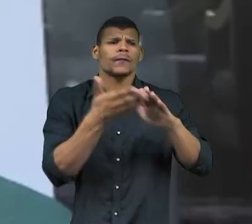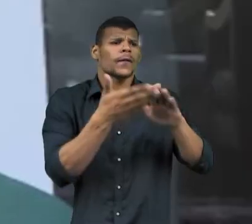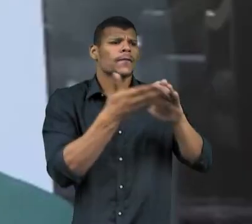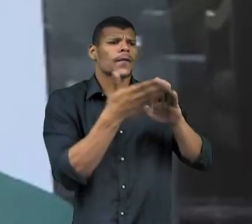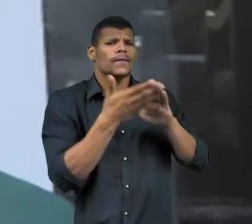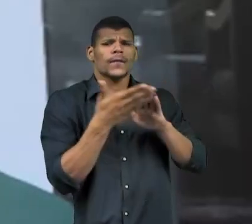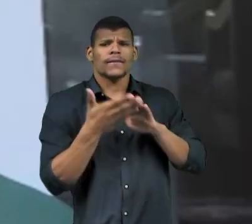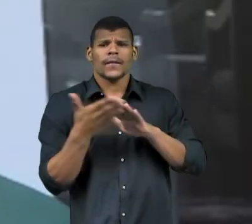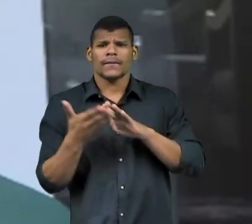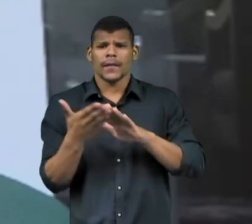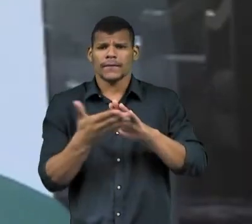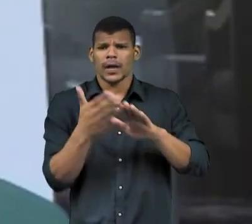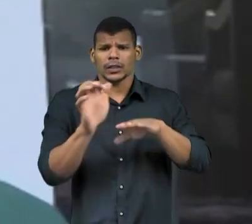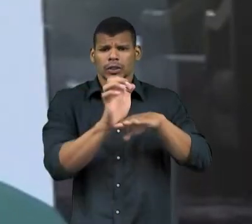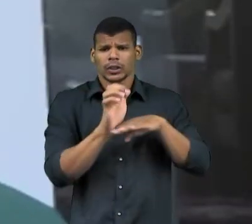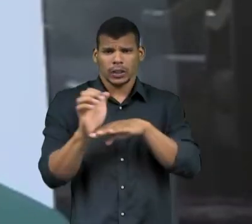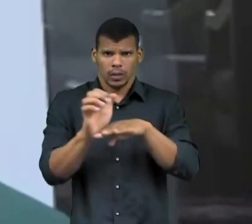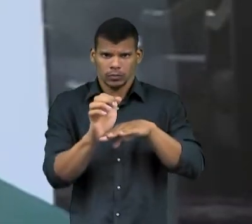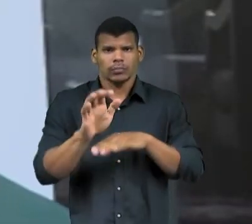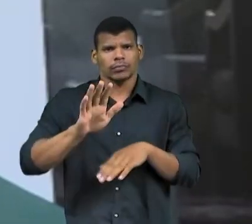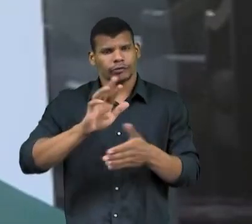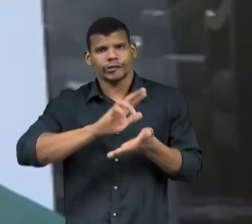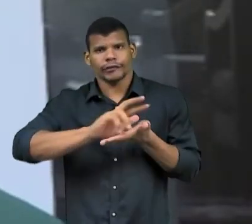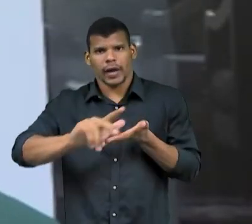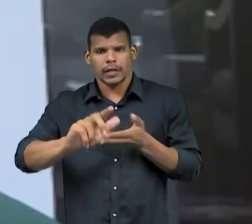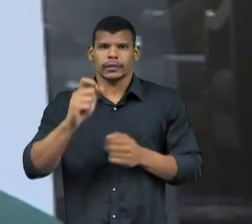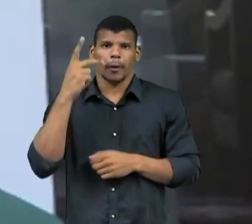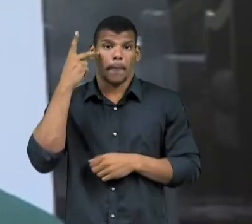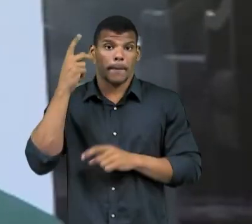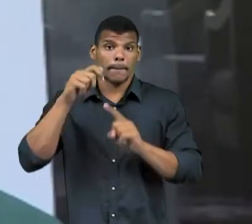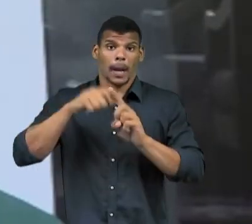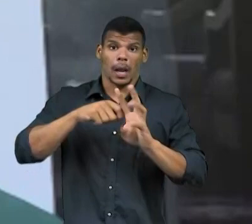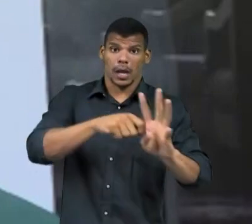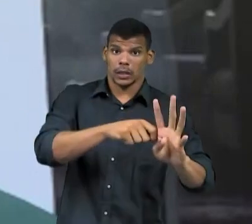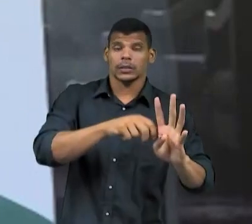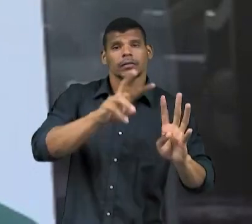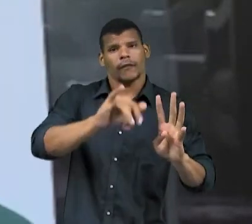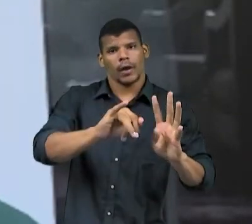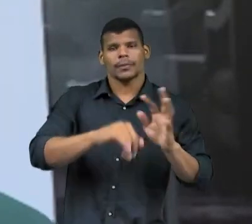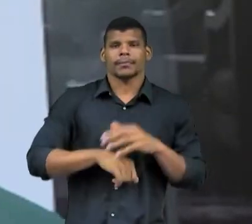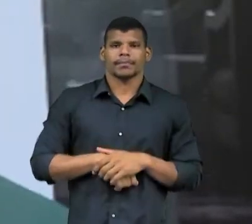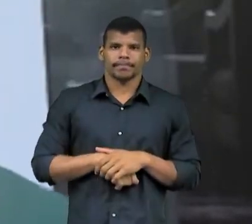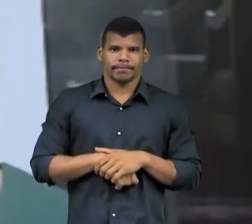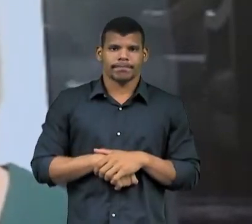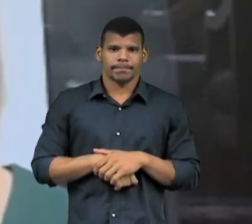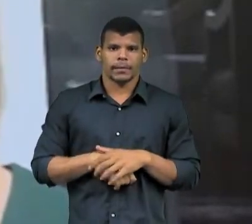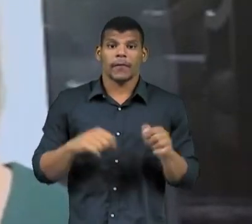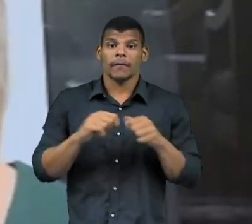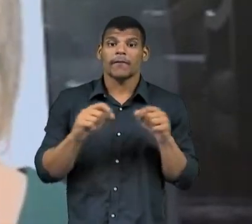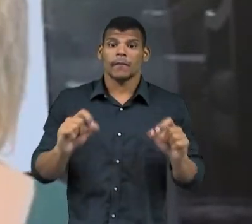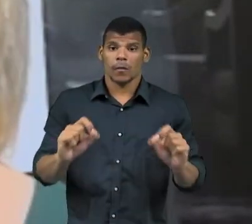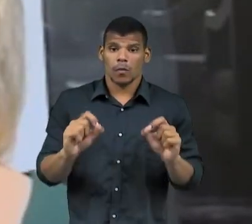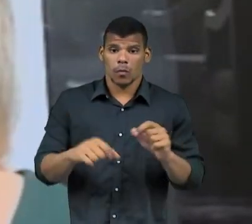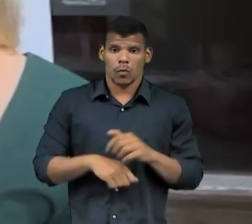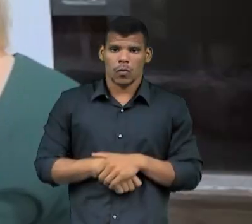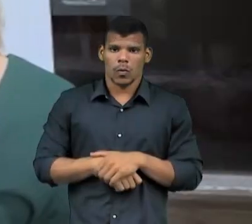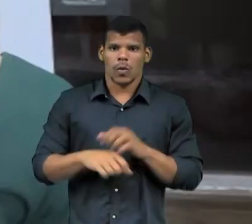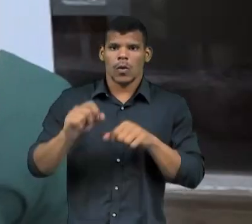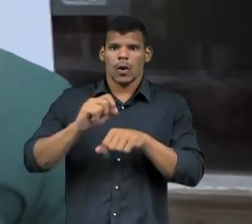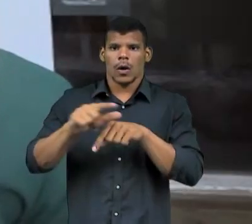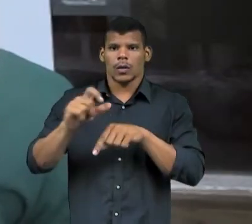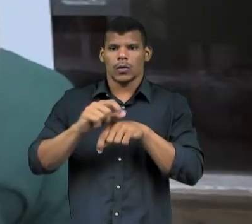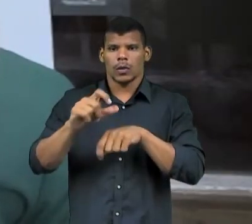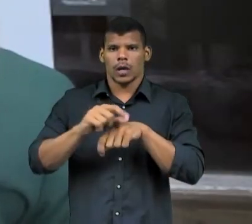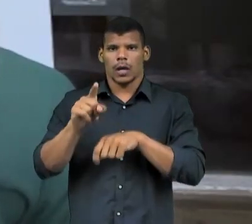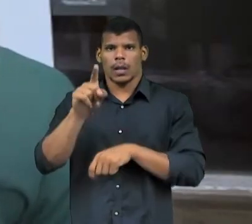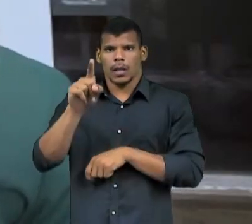estados. Todo mês, por exemplo, ela vai para São Paulo e, por conta dessa frequência, resolveu alugar um imóvel na cidade. Um só